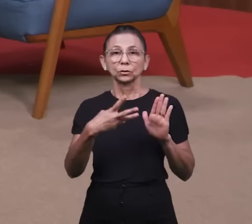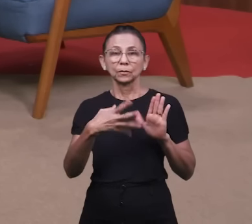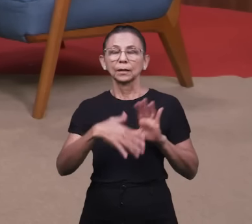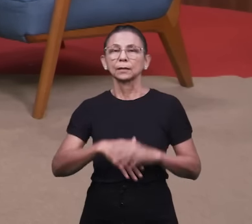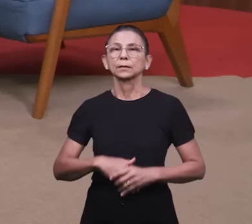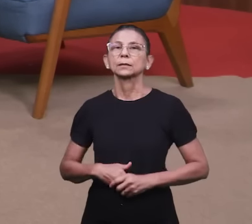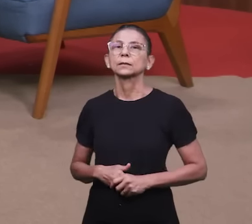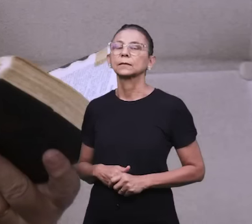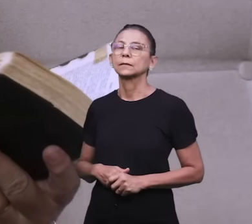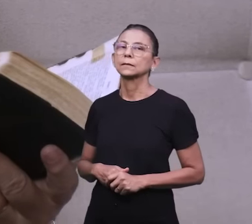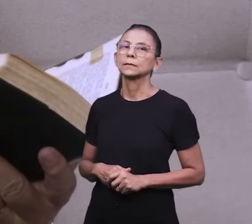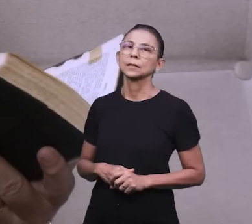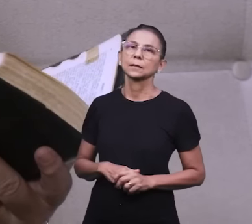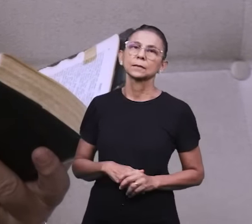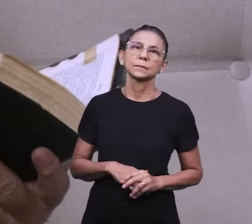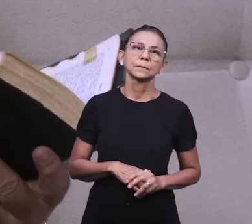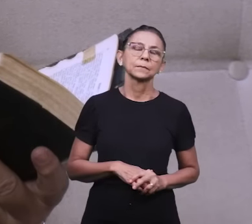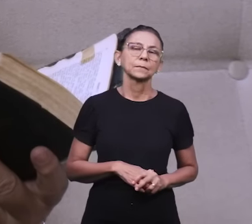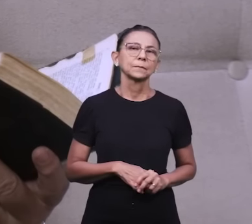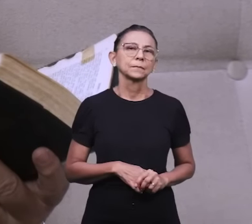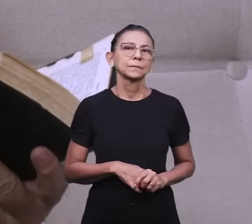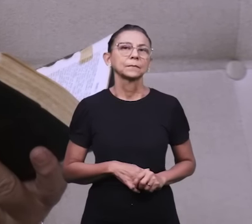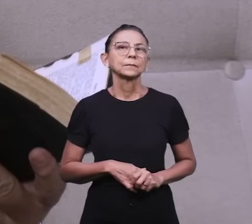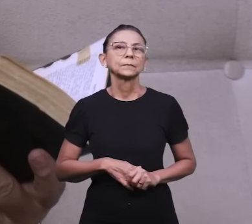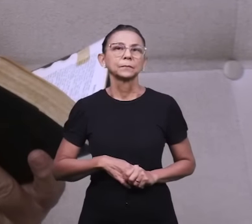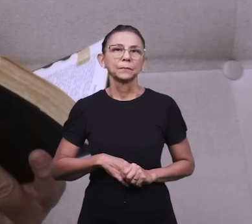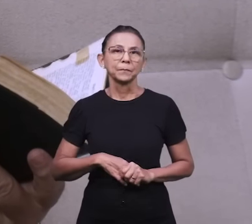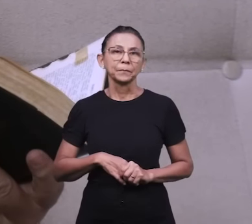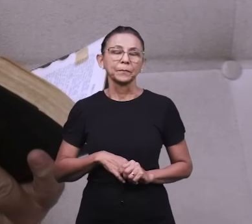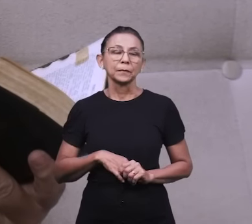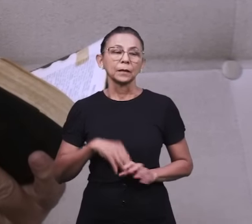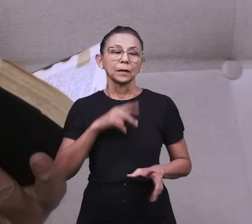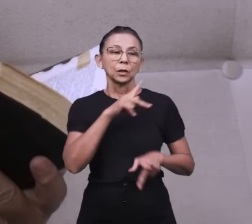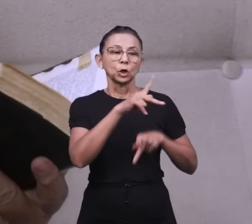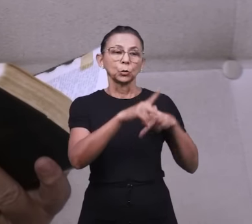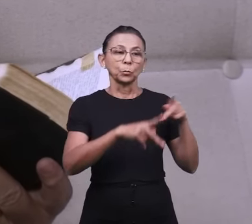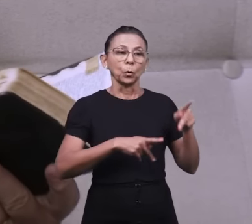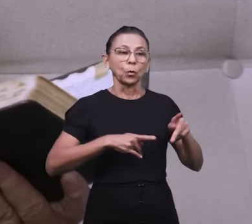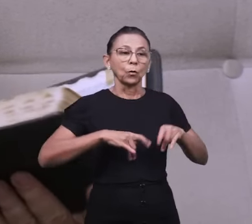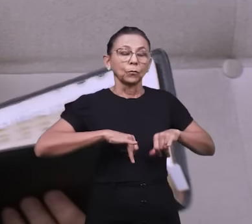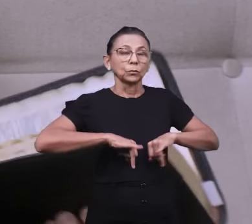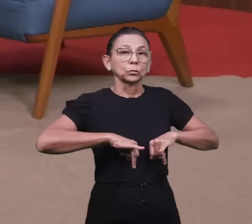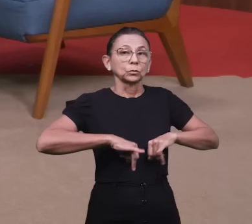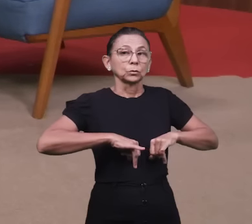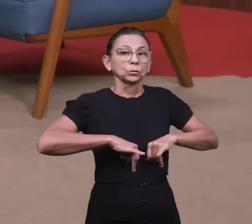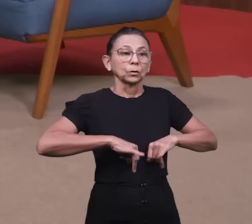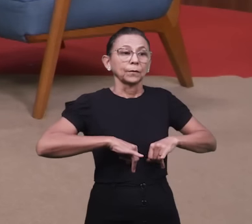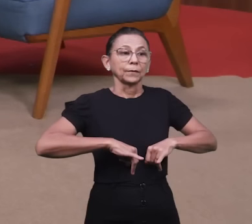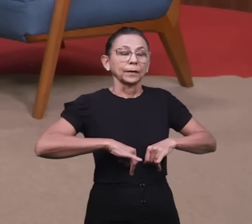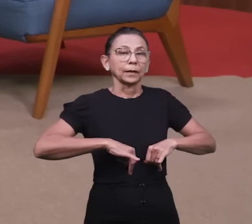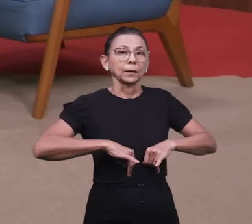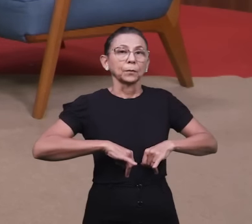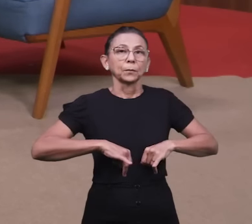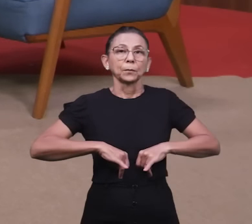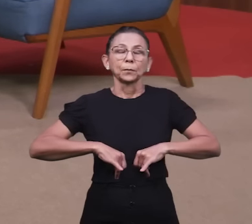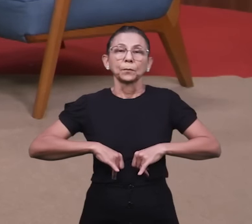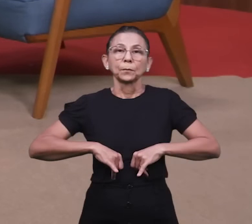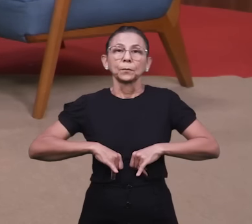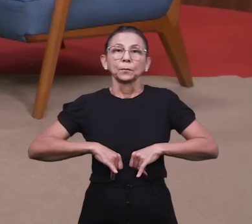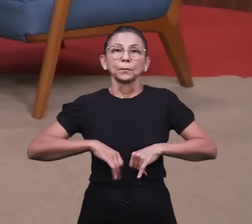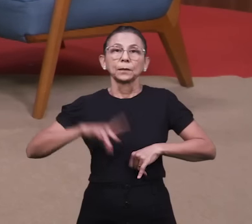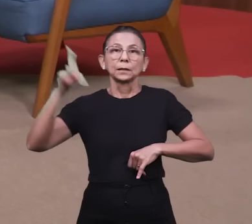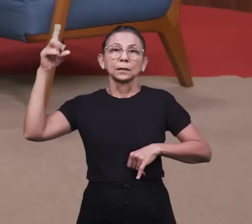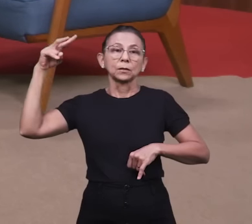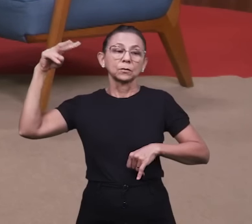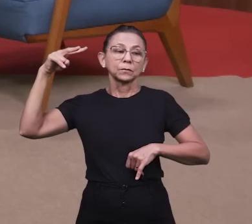diz assim e ouviu Deus o gemido do povo e lembrou-se que é coisa de coisa maravilhosa